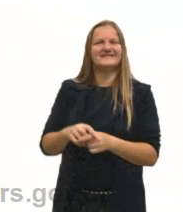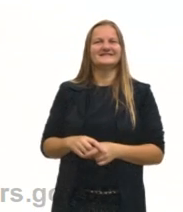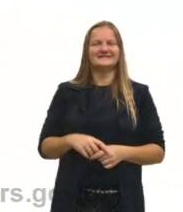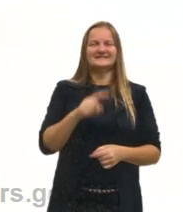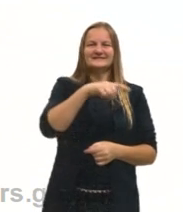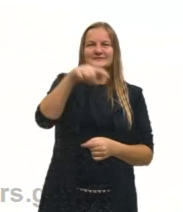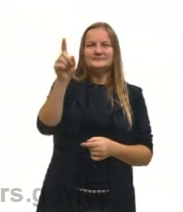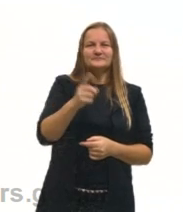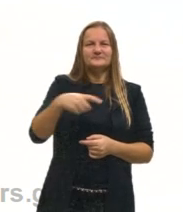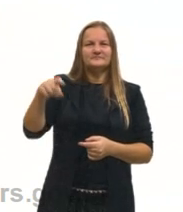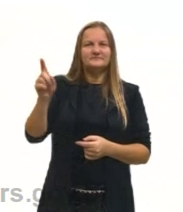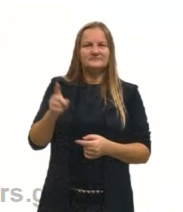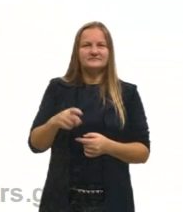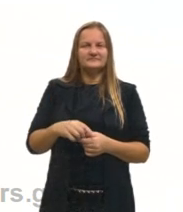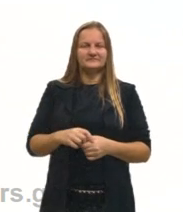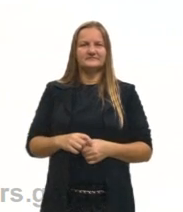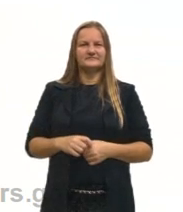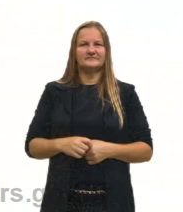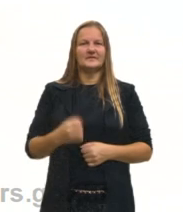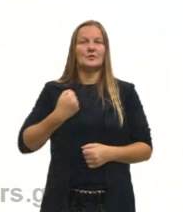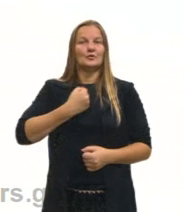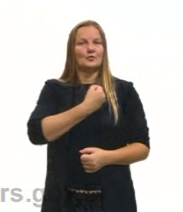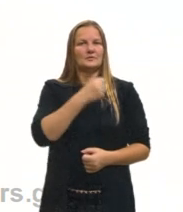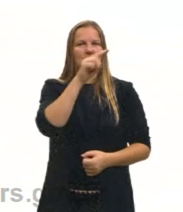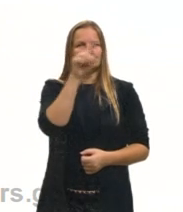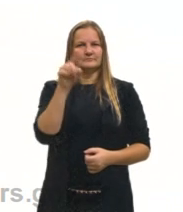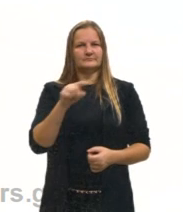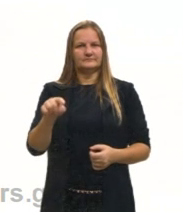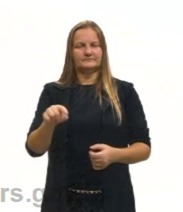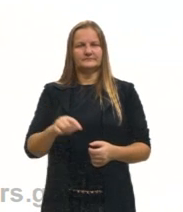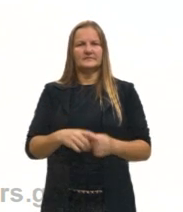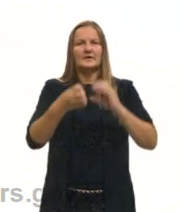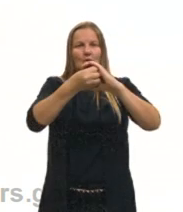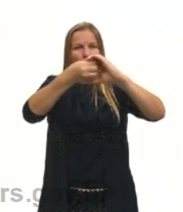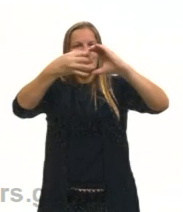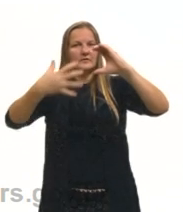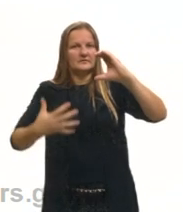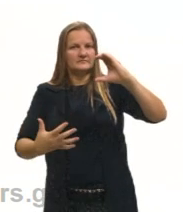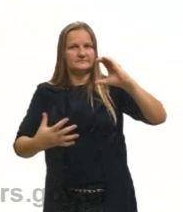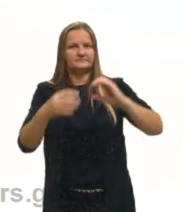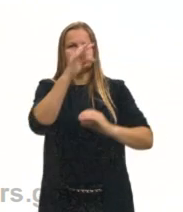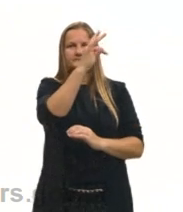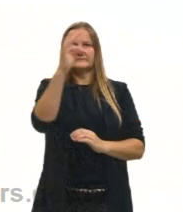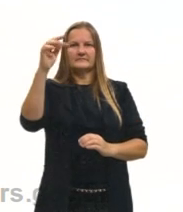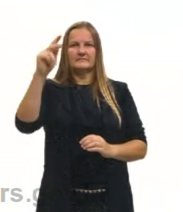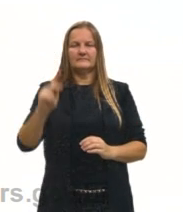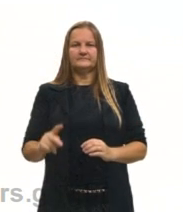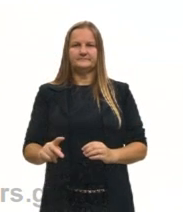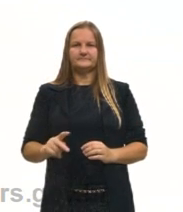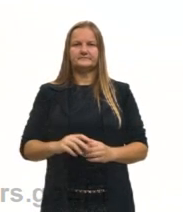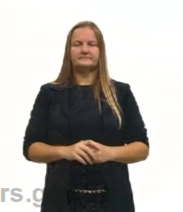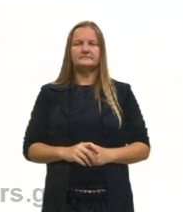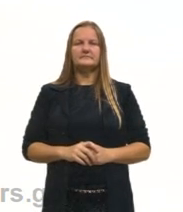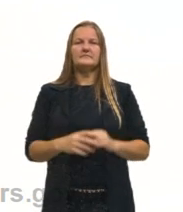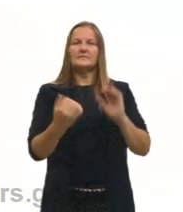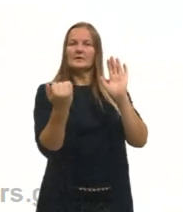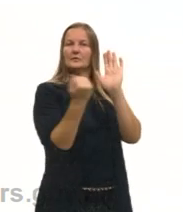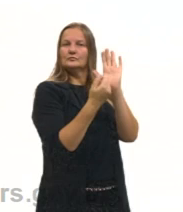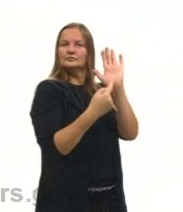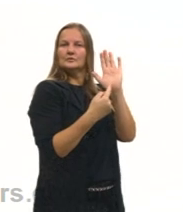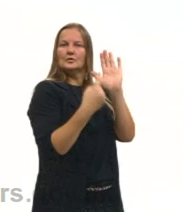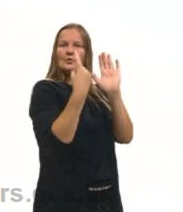distribuição eletrônica do número atômico na classificação periódica o elemento químico de configuração